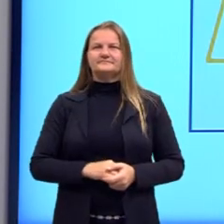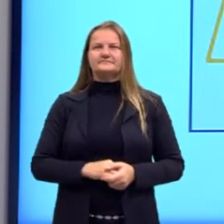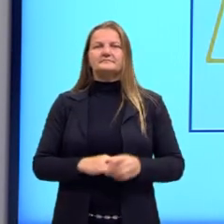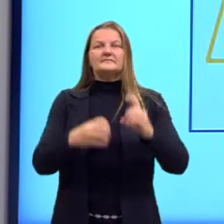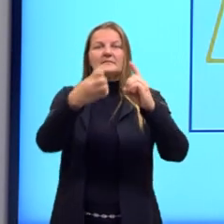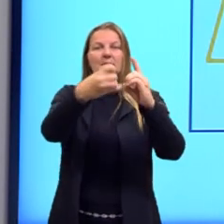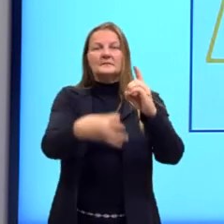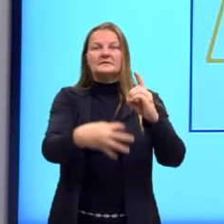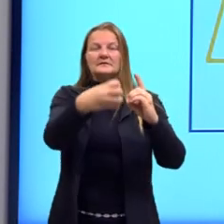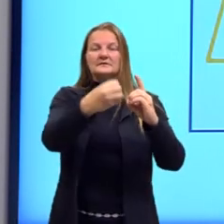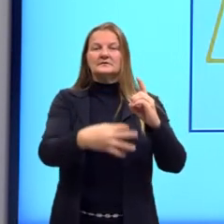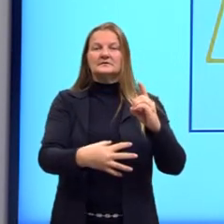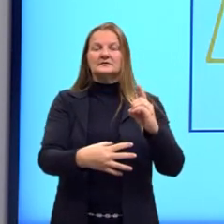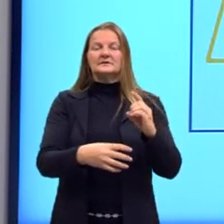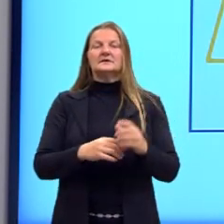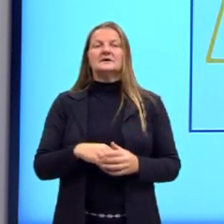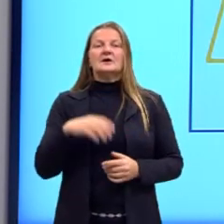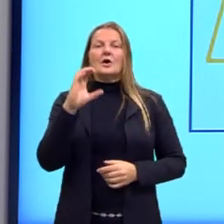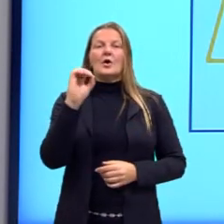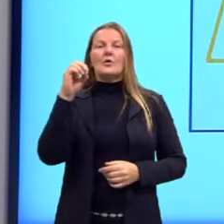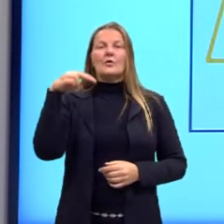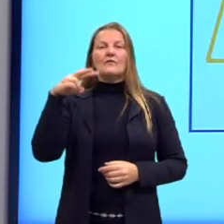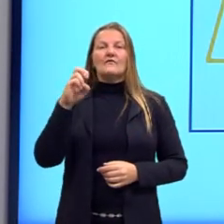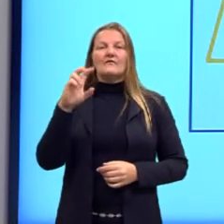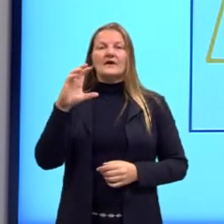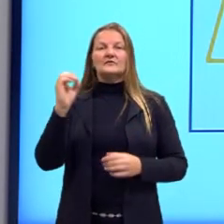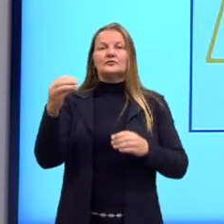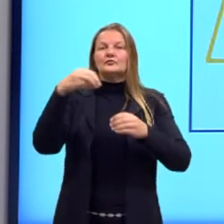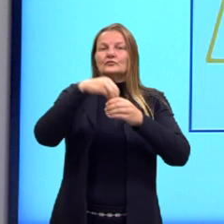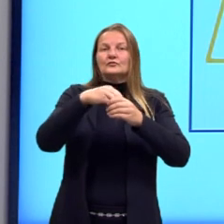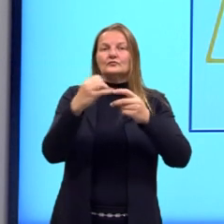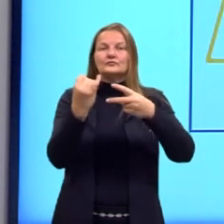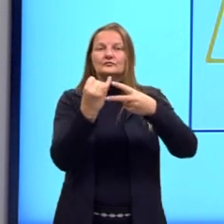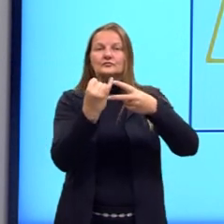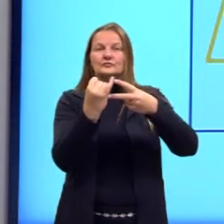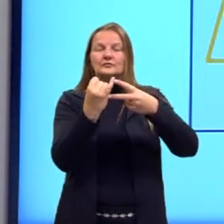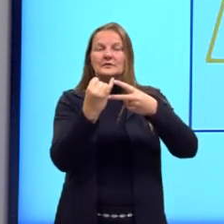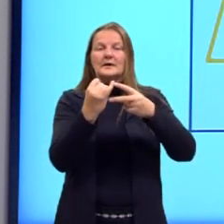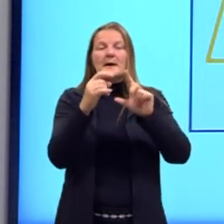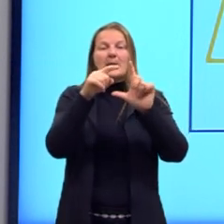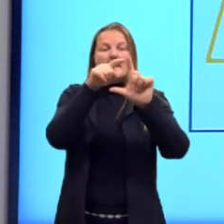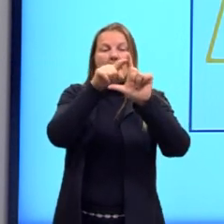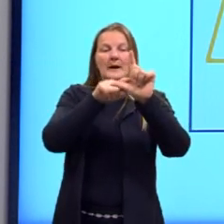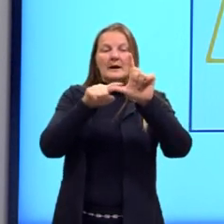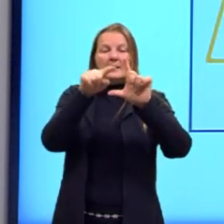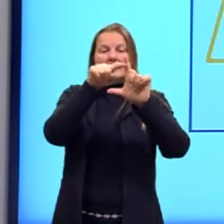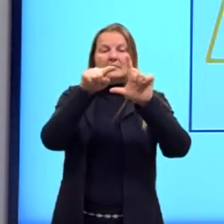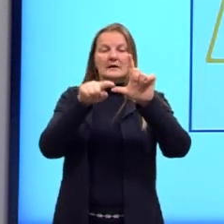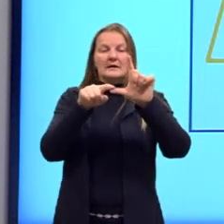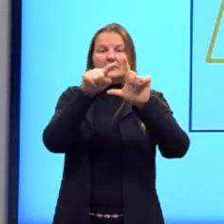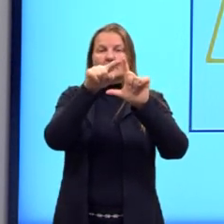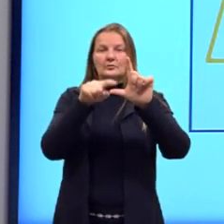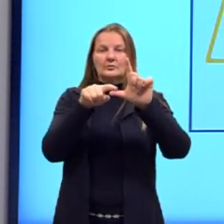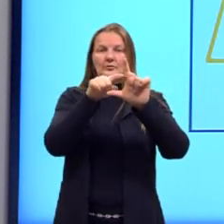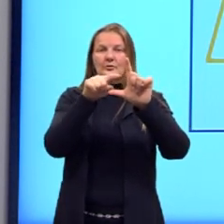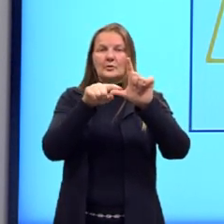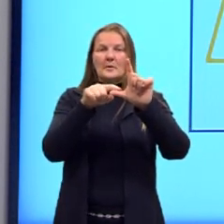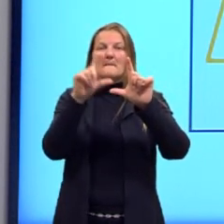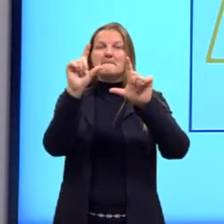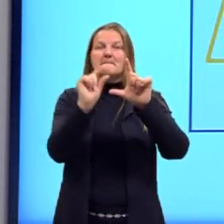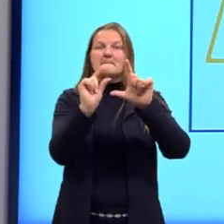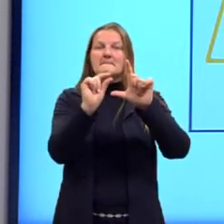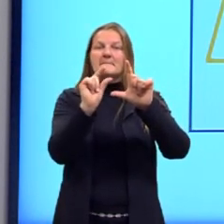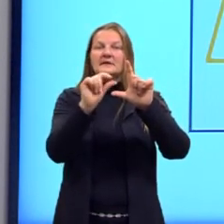nos polígonos convexos todos os ângulos São menores do que 90 graus e no polígono